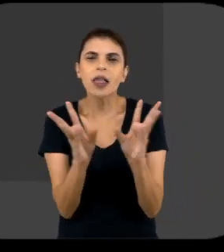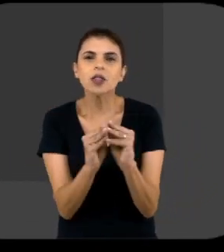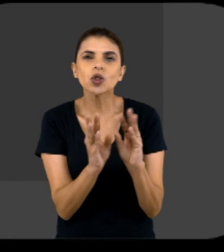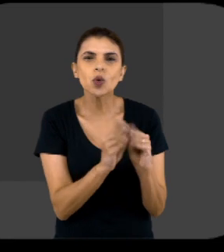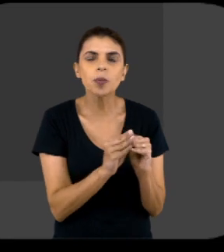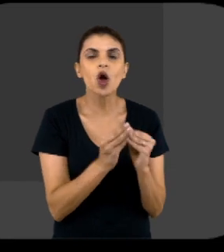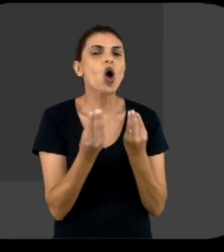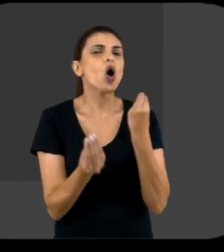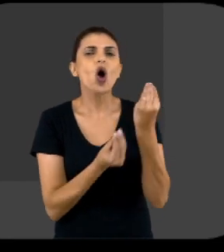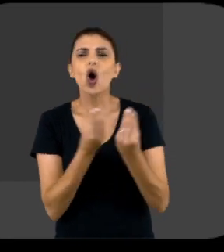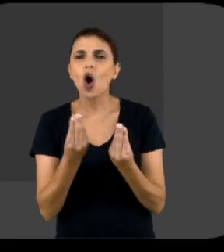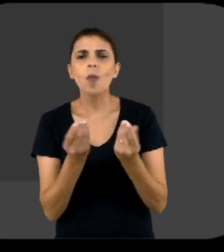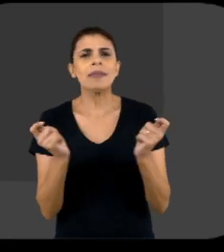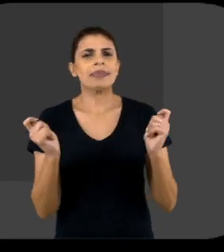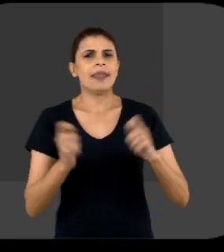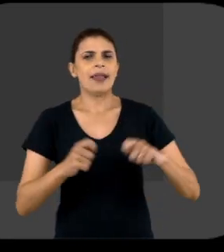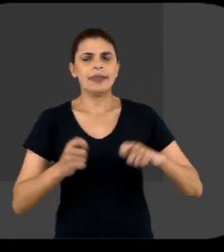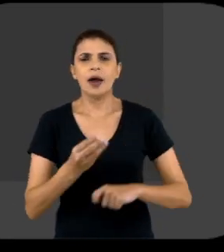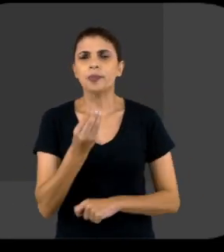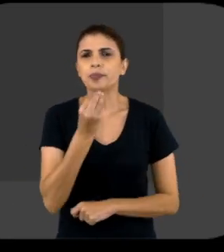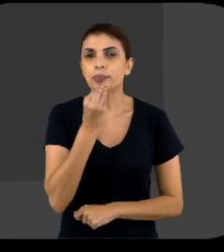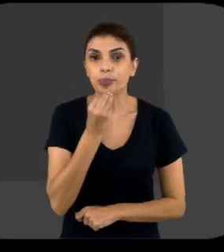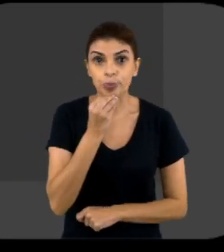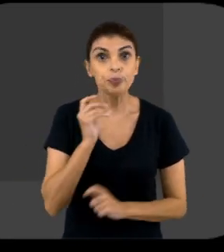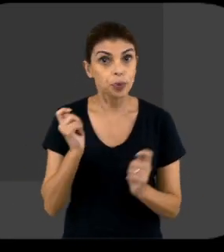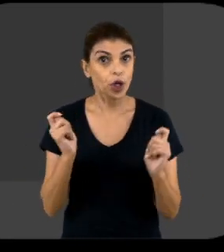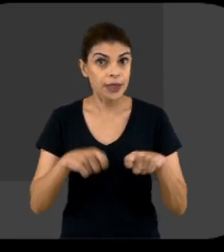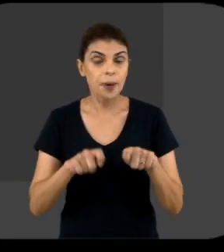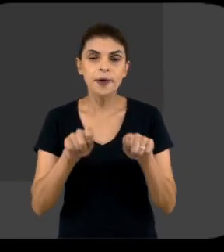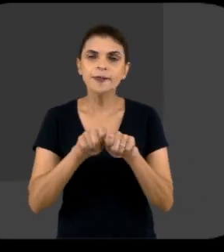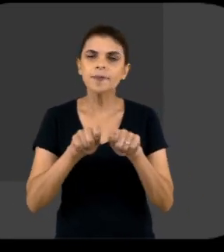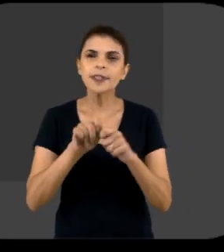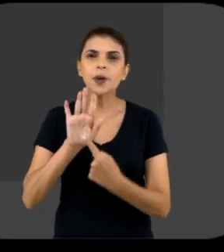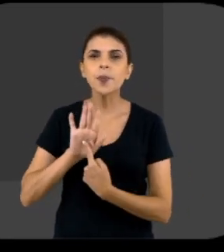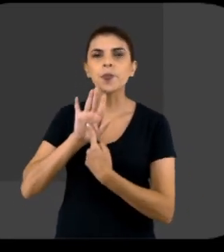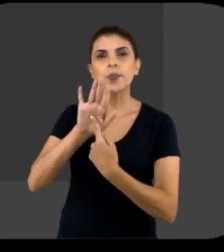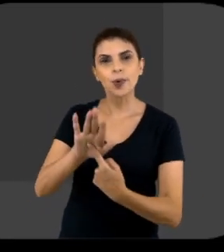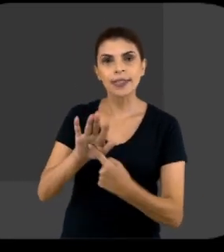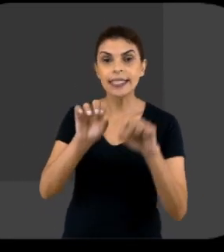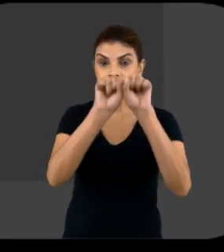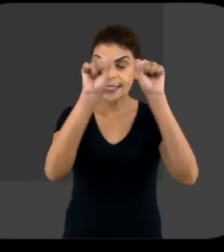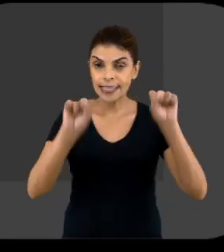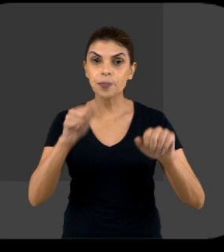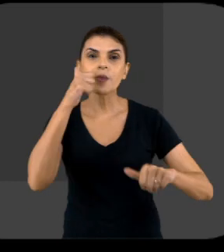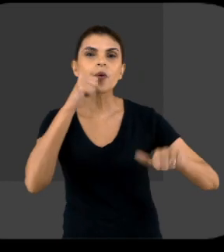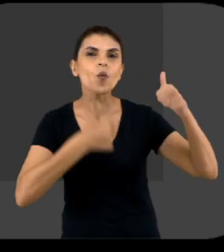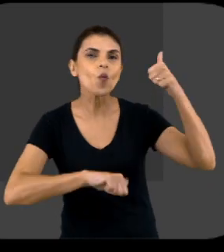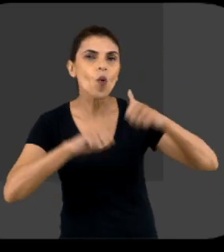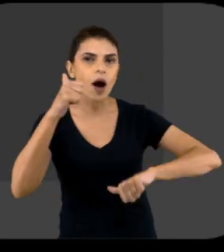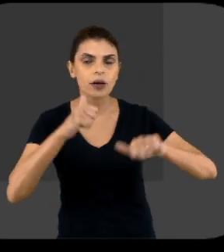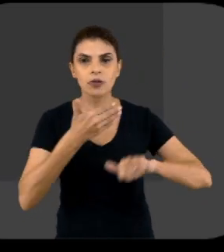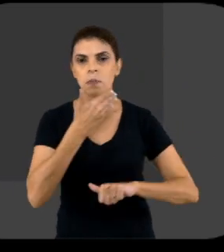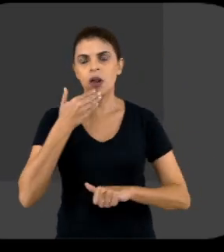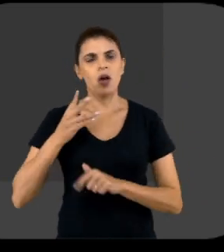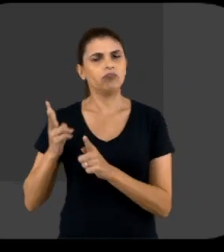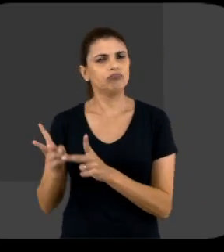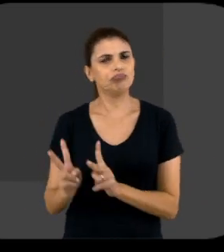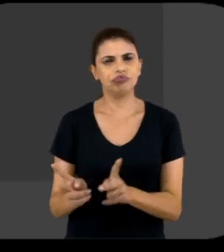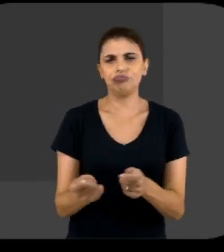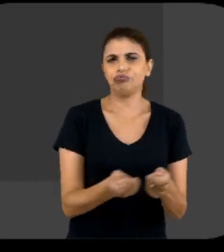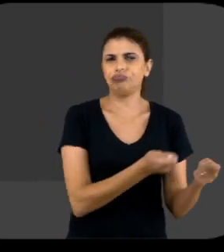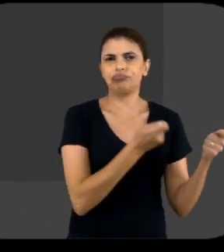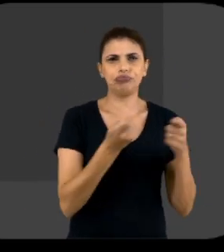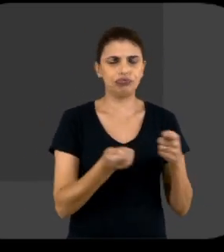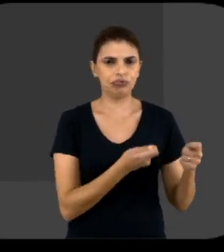resumir como que podemos evidenciar que o nosso sistema da qualidade ele é um sistema de